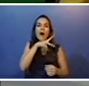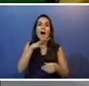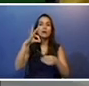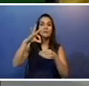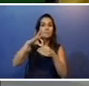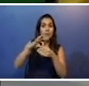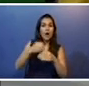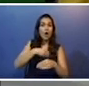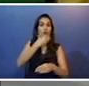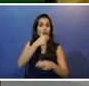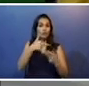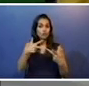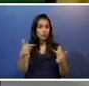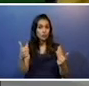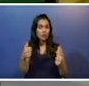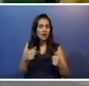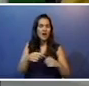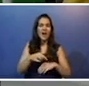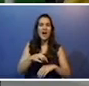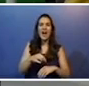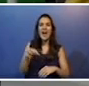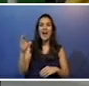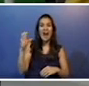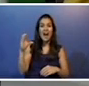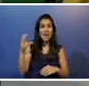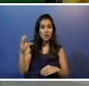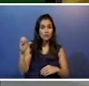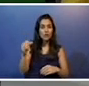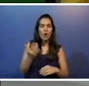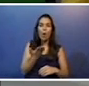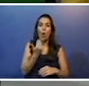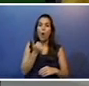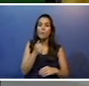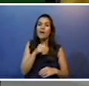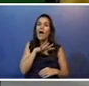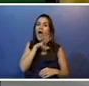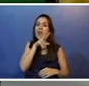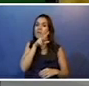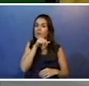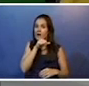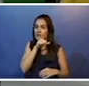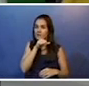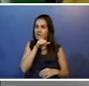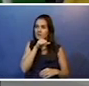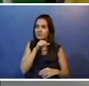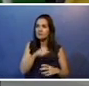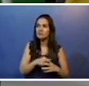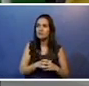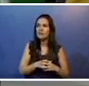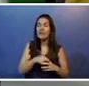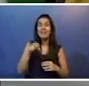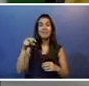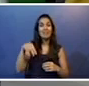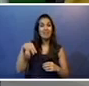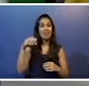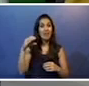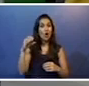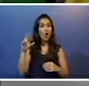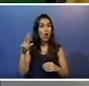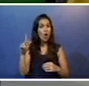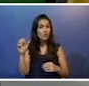frutos. Carnívoras, que se alimentam de animais. Necrófagas, que se alimentam de